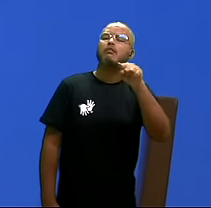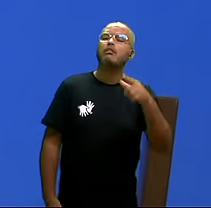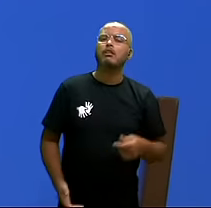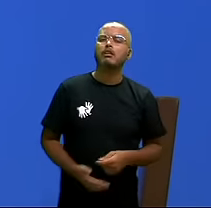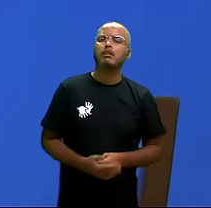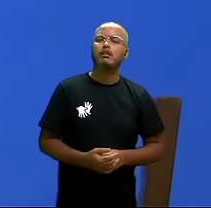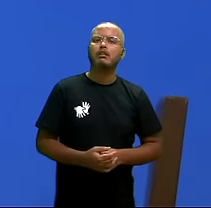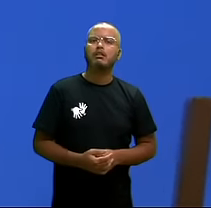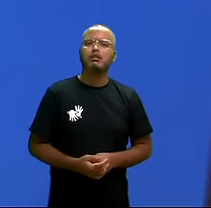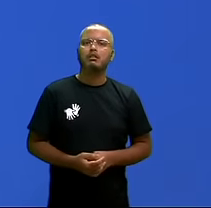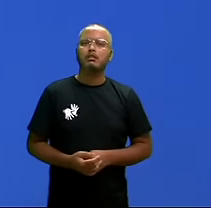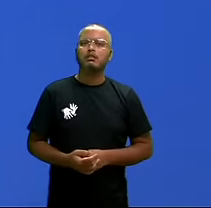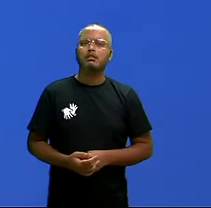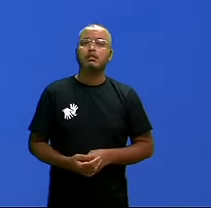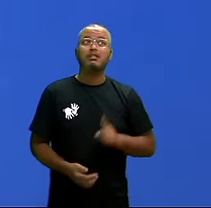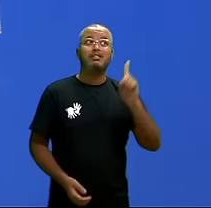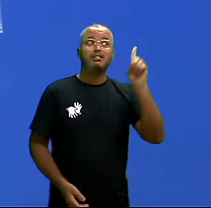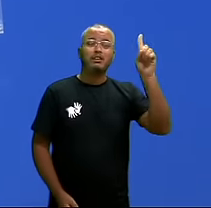pessoas.